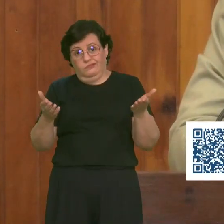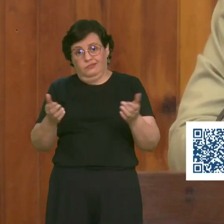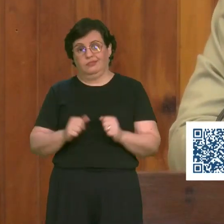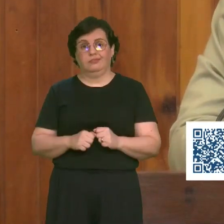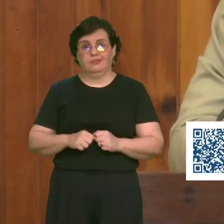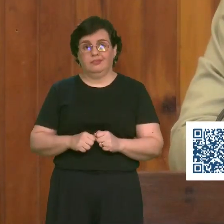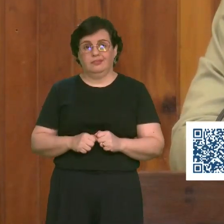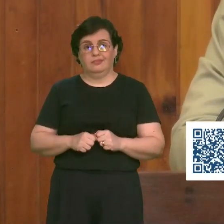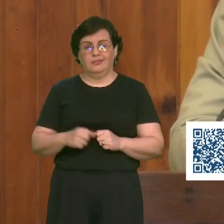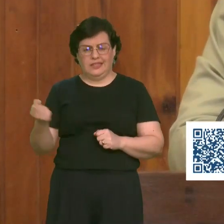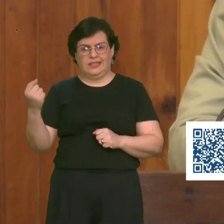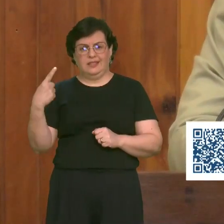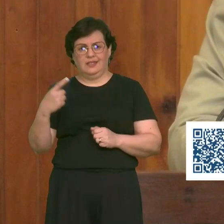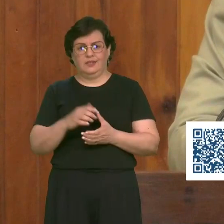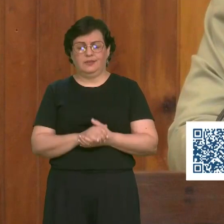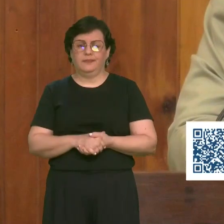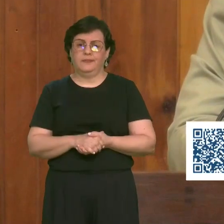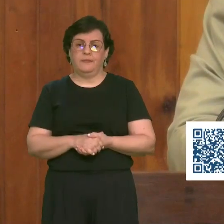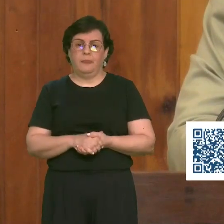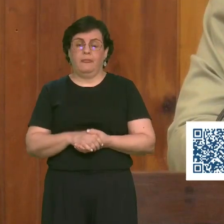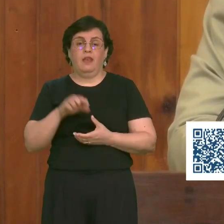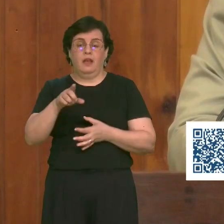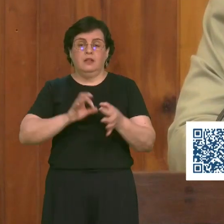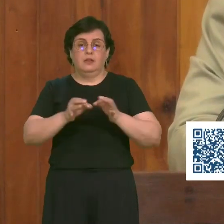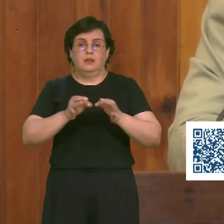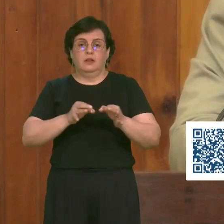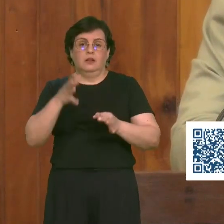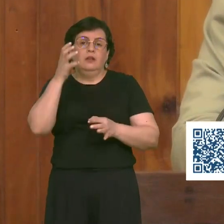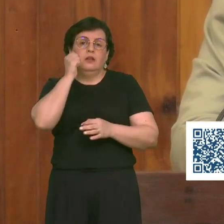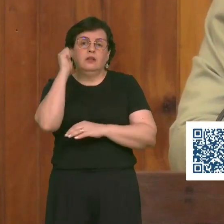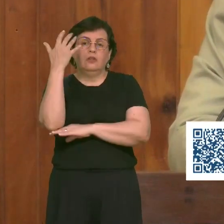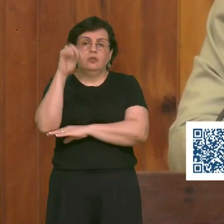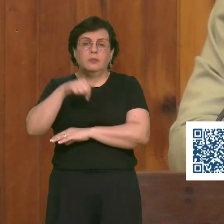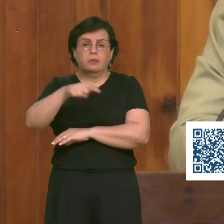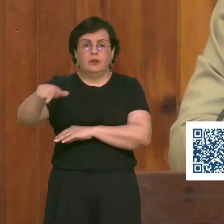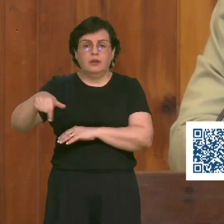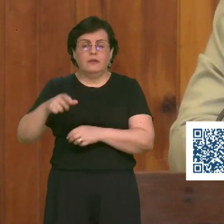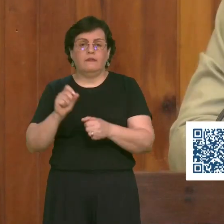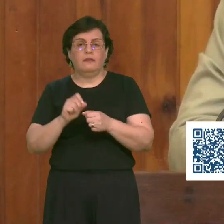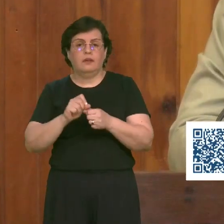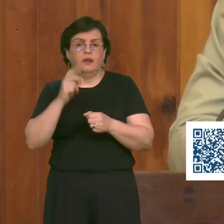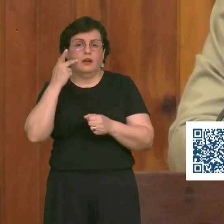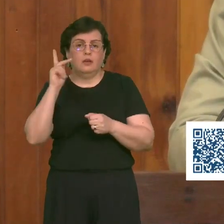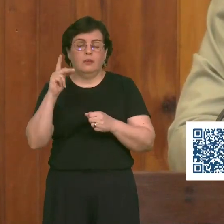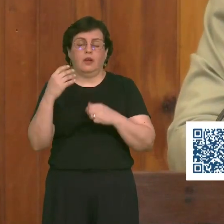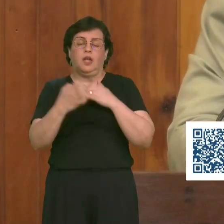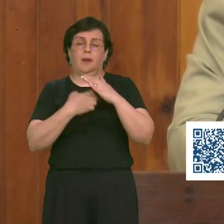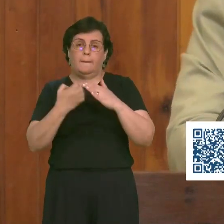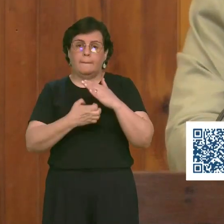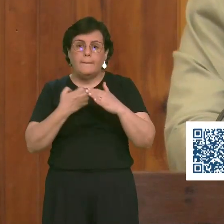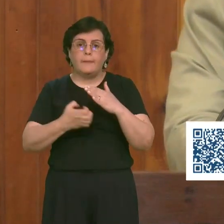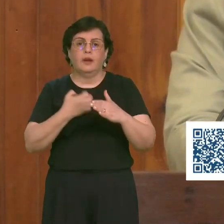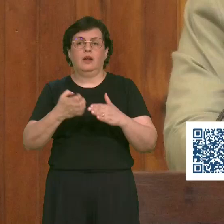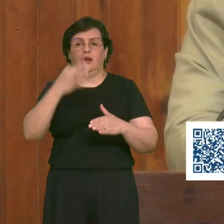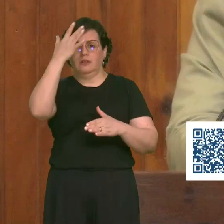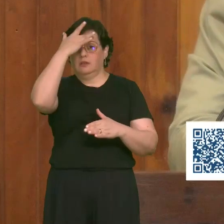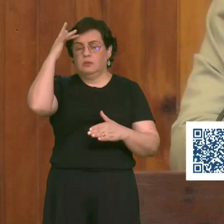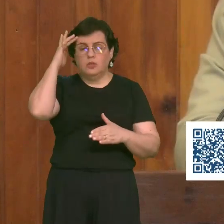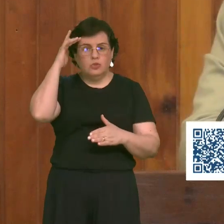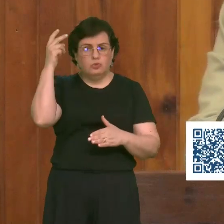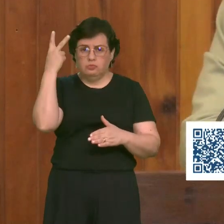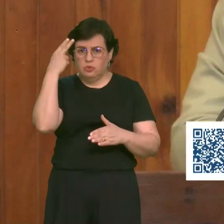Medidas o programa adote uma praça foi criado com a finalidade de permitir a participação de empresas entidades e pessoas físicas dos cuidados